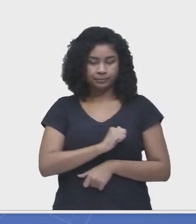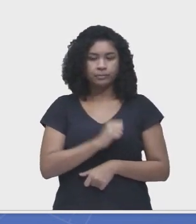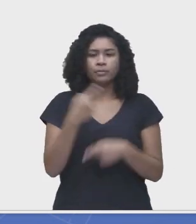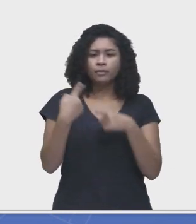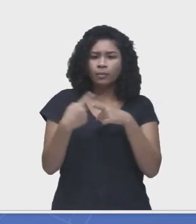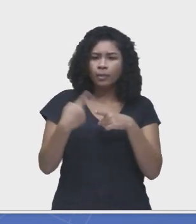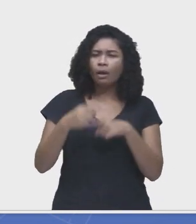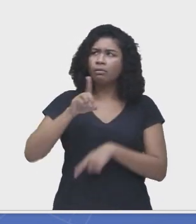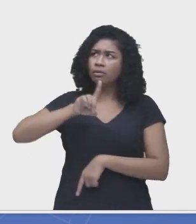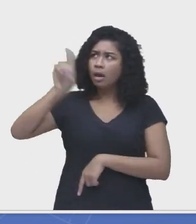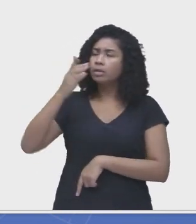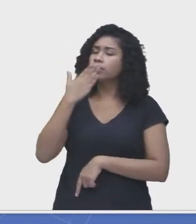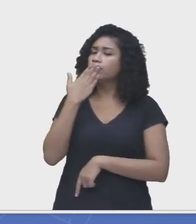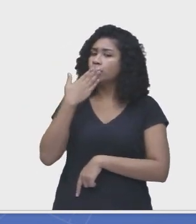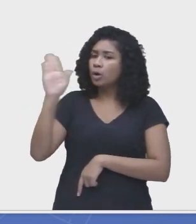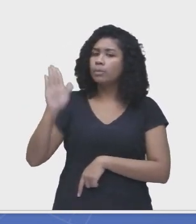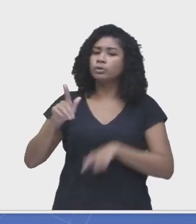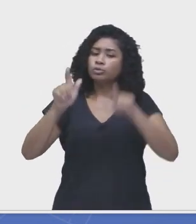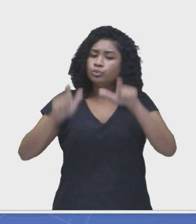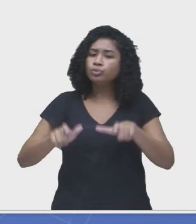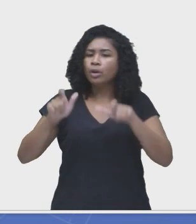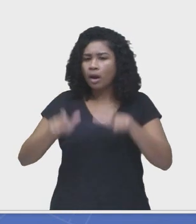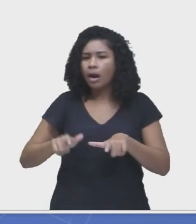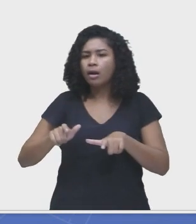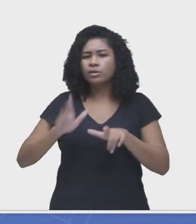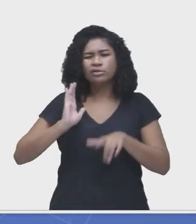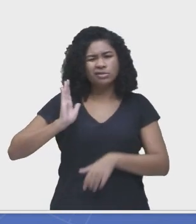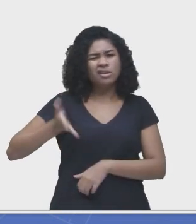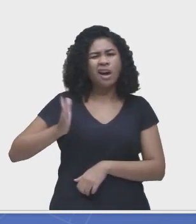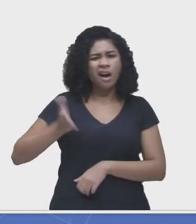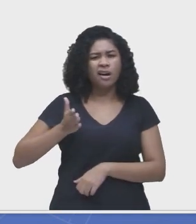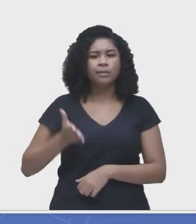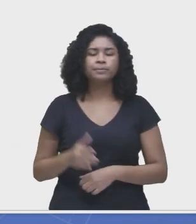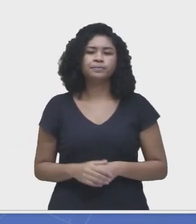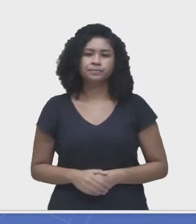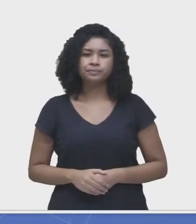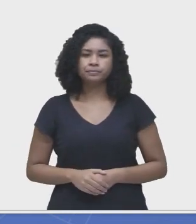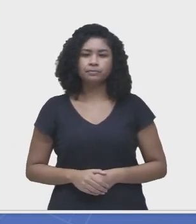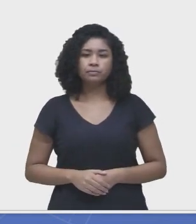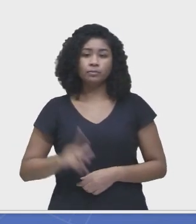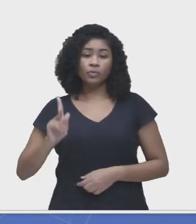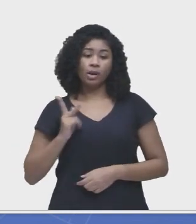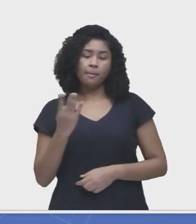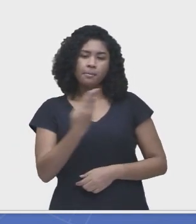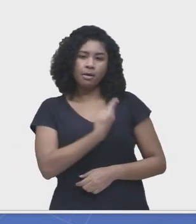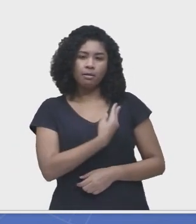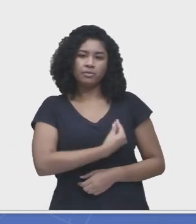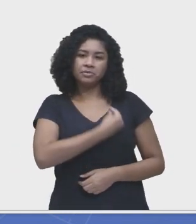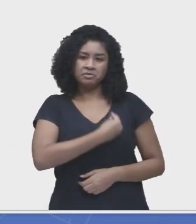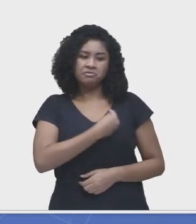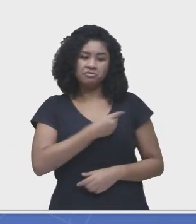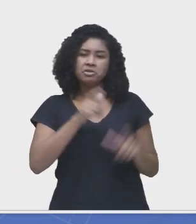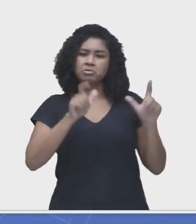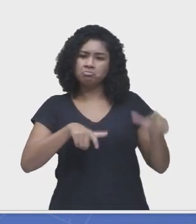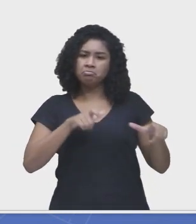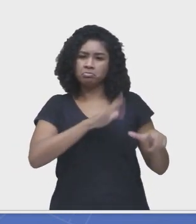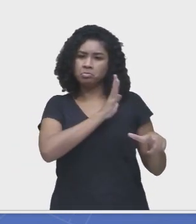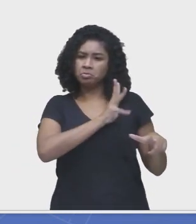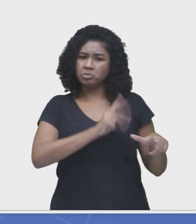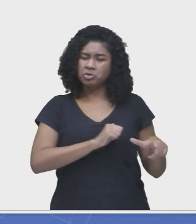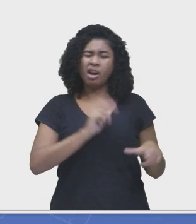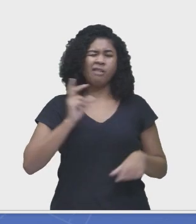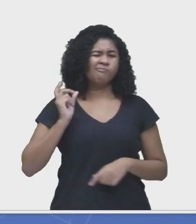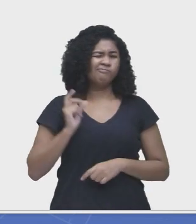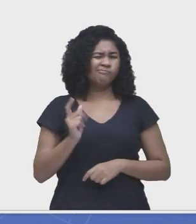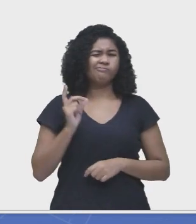terra prometida, tá bom? Então, olha só. Os hebreus viveram na Palestina durante muito tempo, dedicando-se à criação